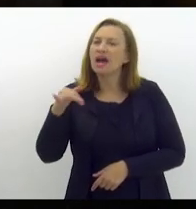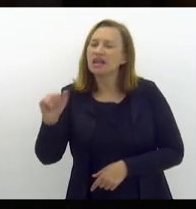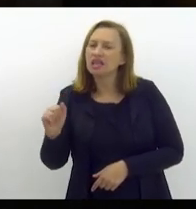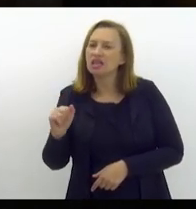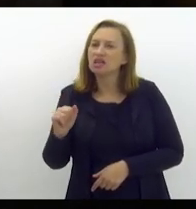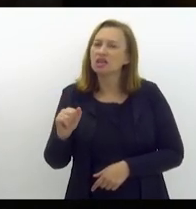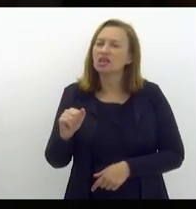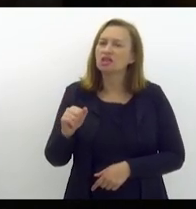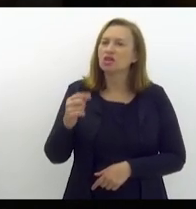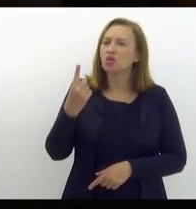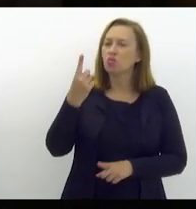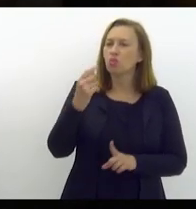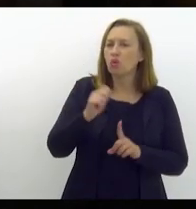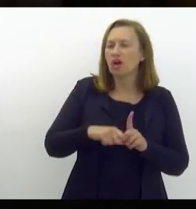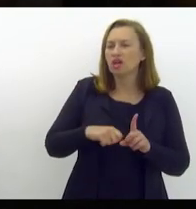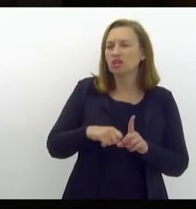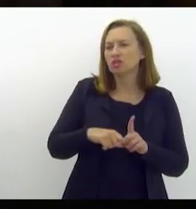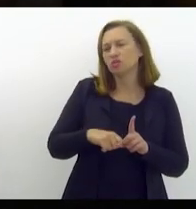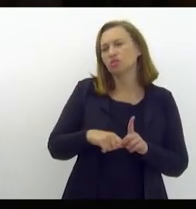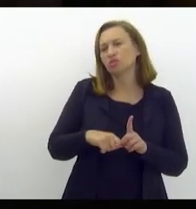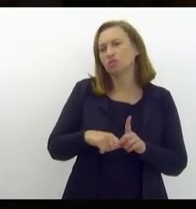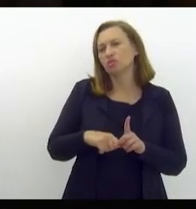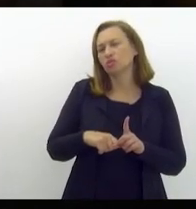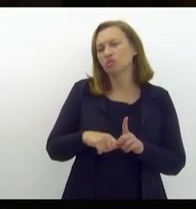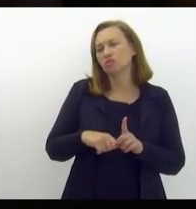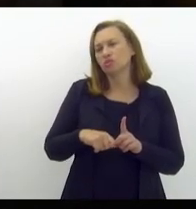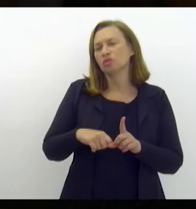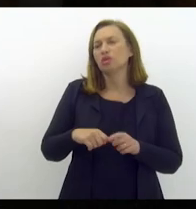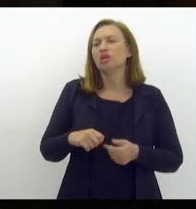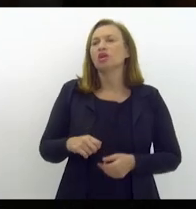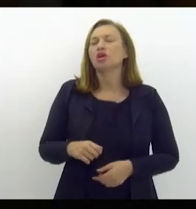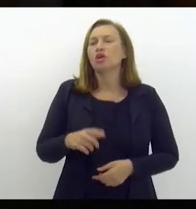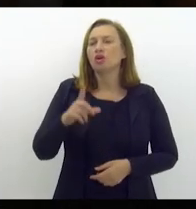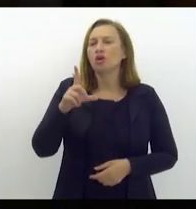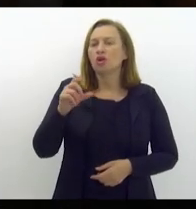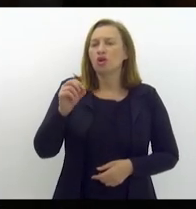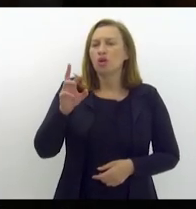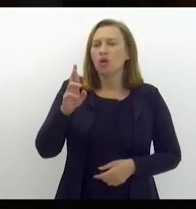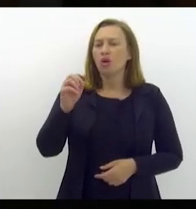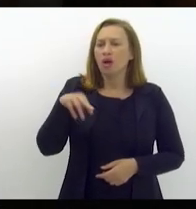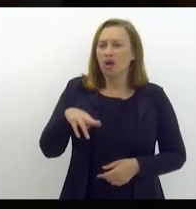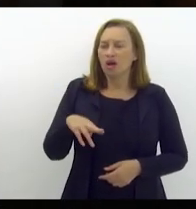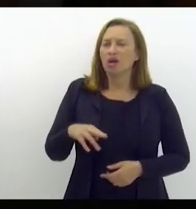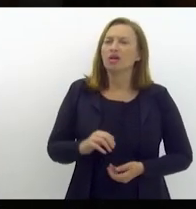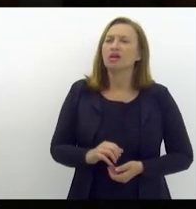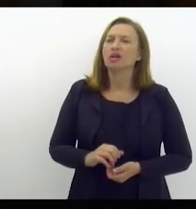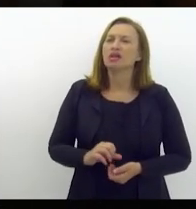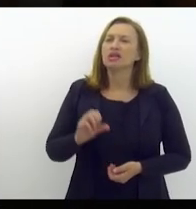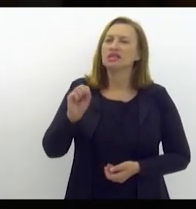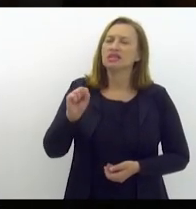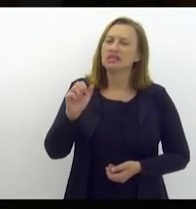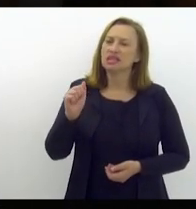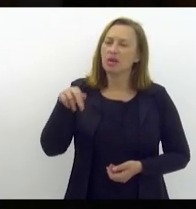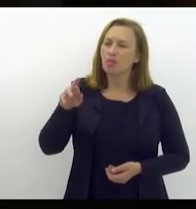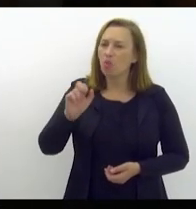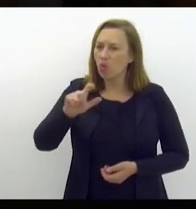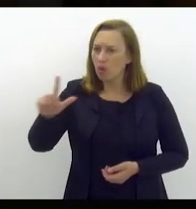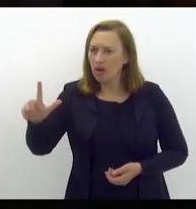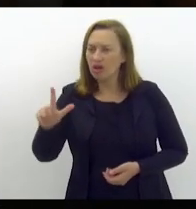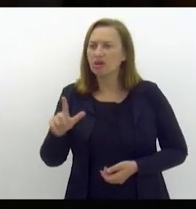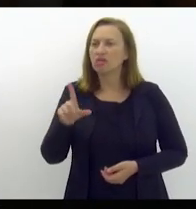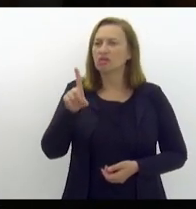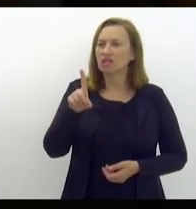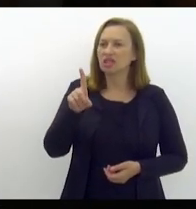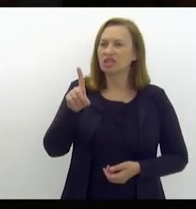ano e 8 meses, Lohan Samuel, de 11 anos, Djalma, de 11